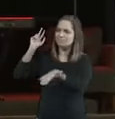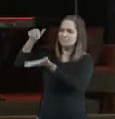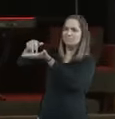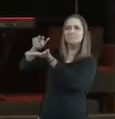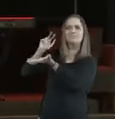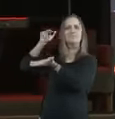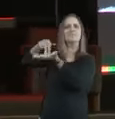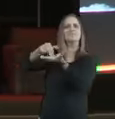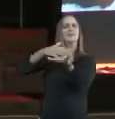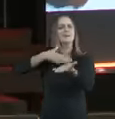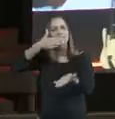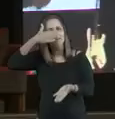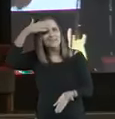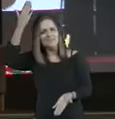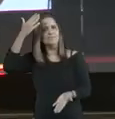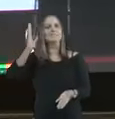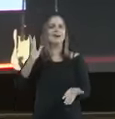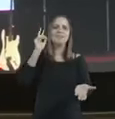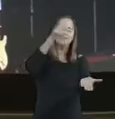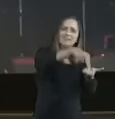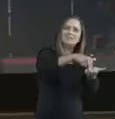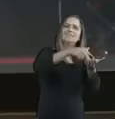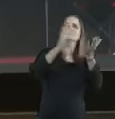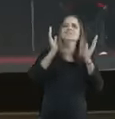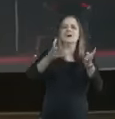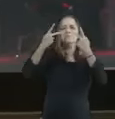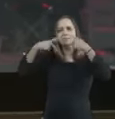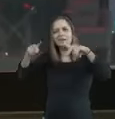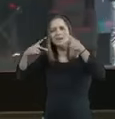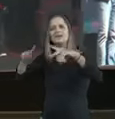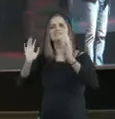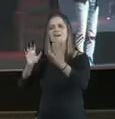eu já tive diante de presidentes de países,